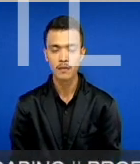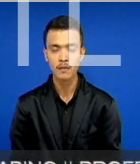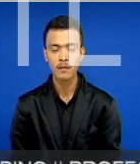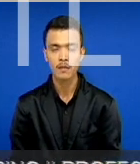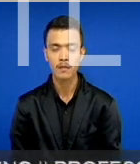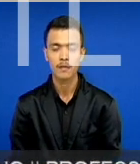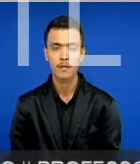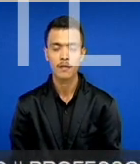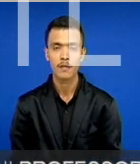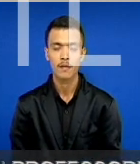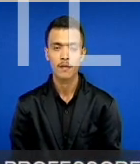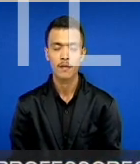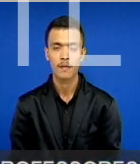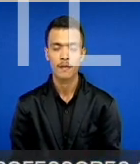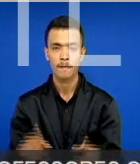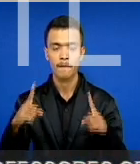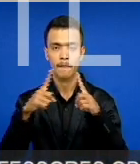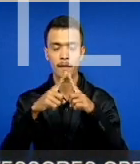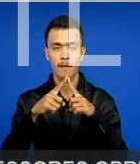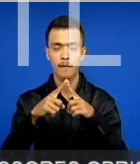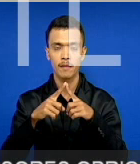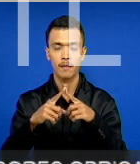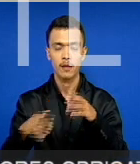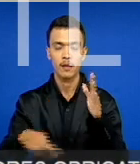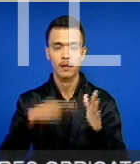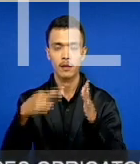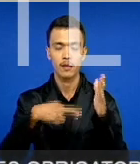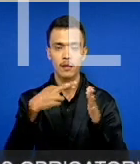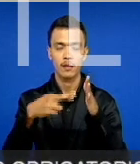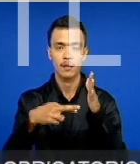alinhamento. Vai ter política, regulamento,